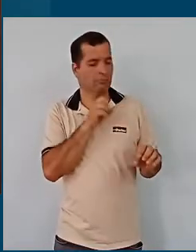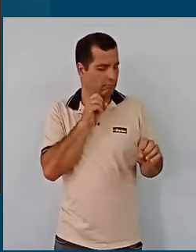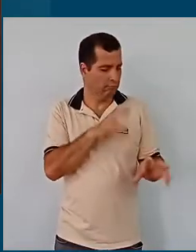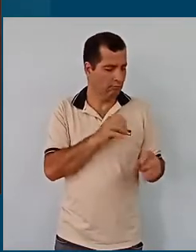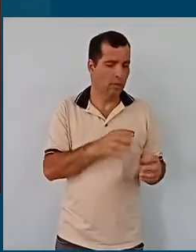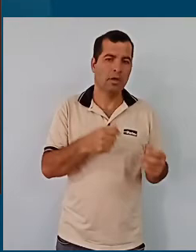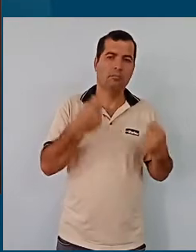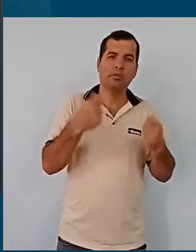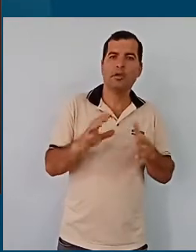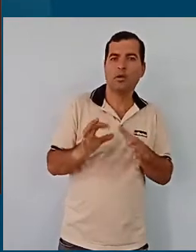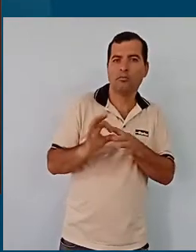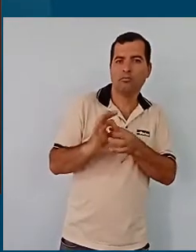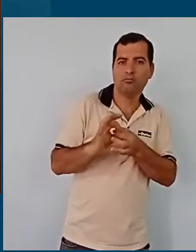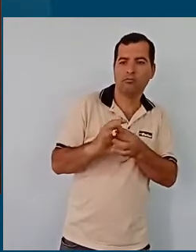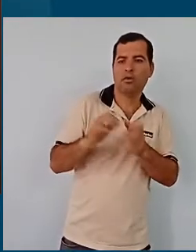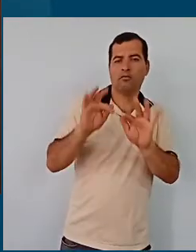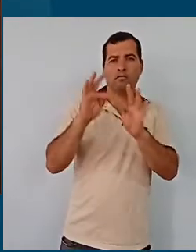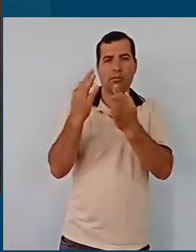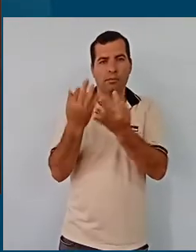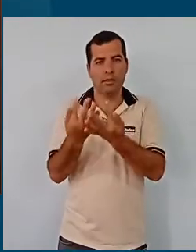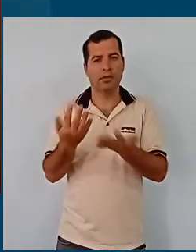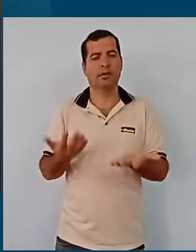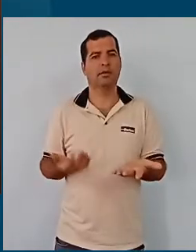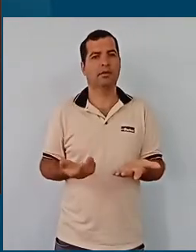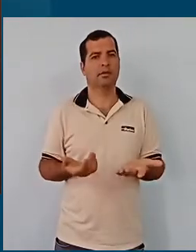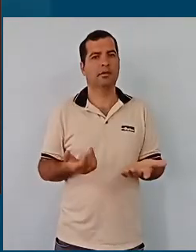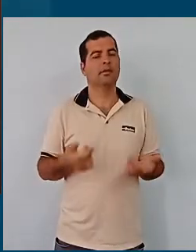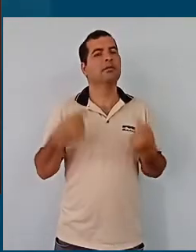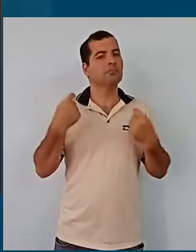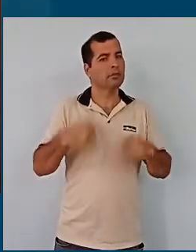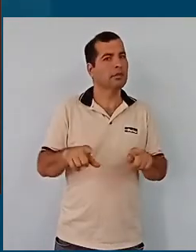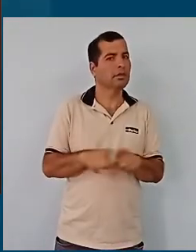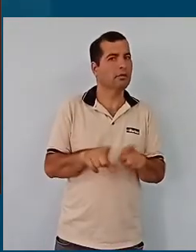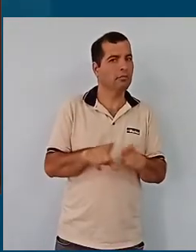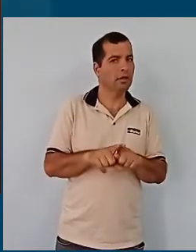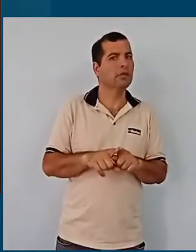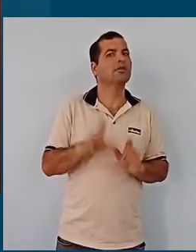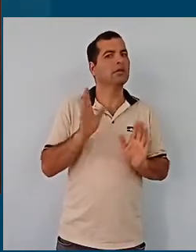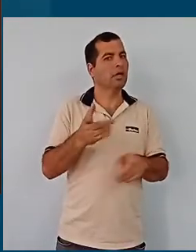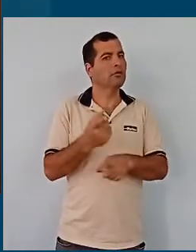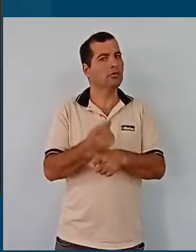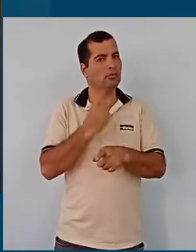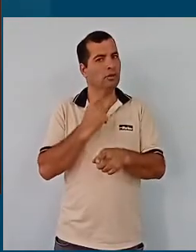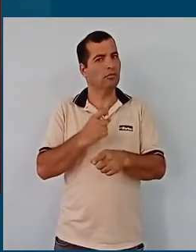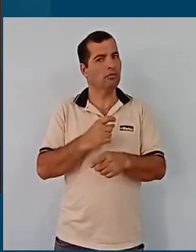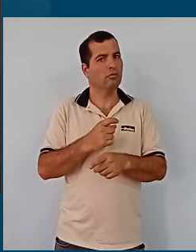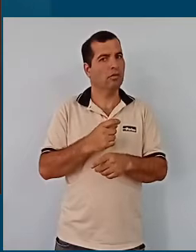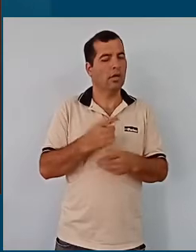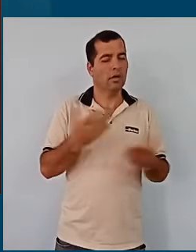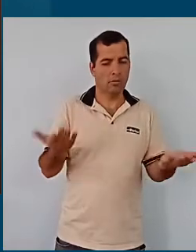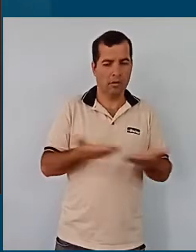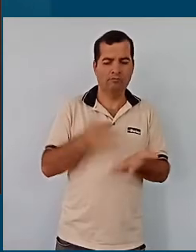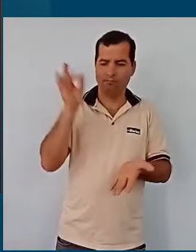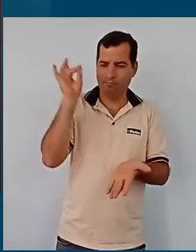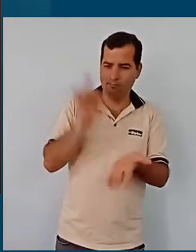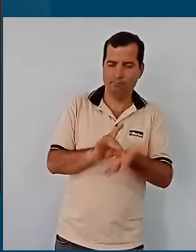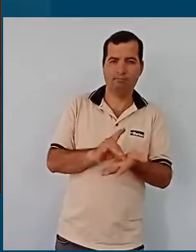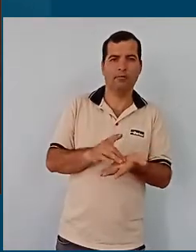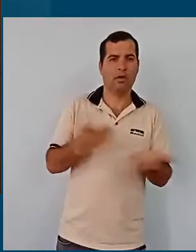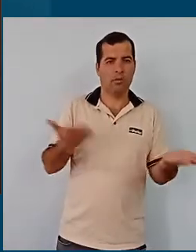compartilhado. Por isso, a parceria com as famílias, que eu imagino a gente tenha descoberto definitivamente nessa